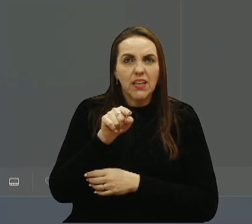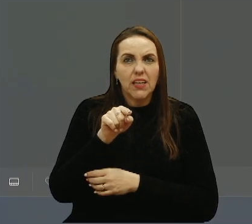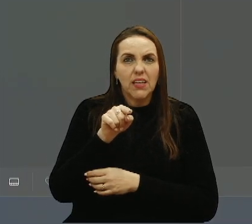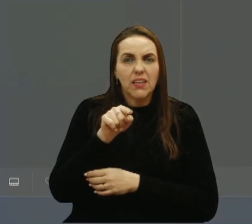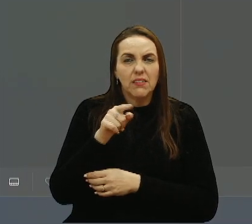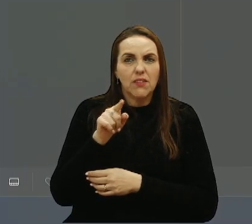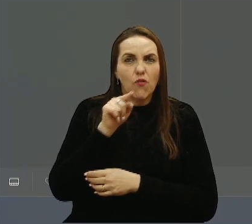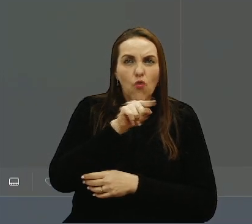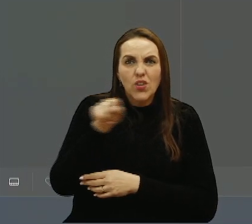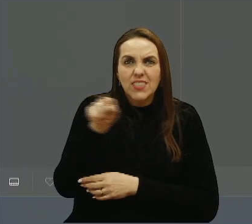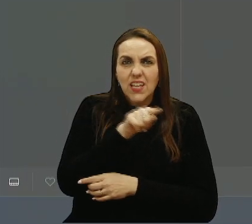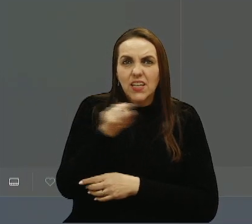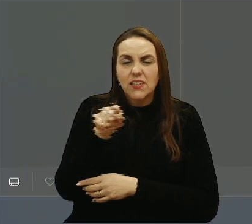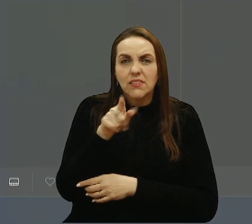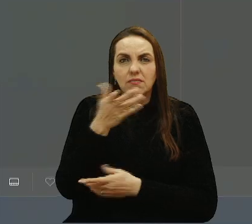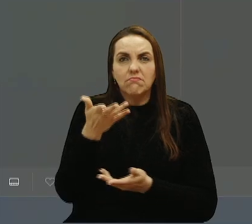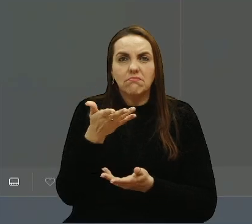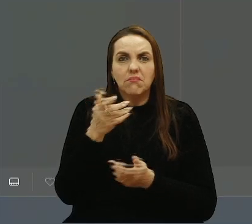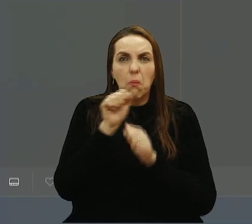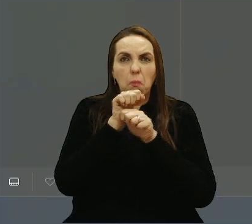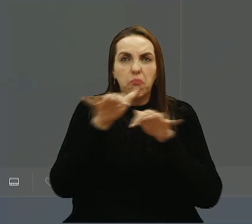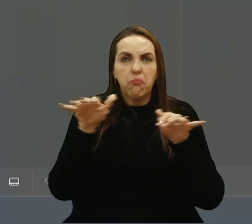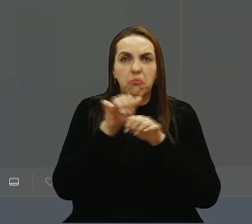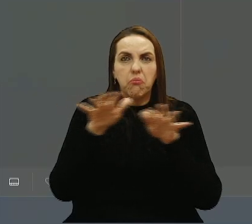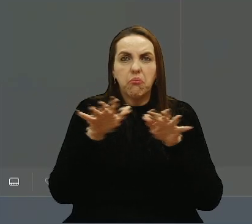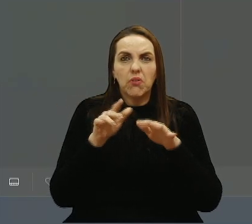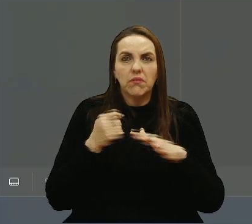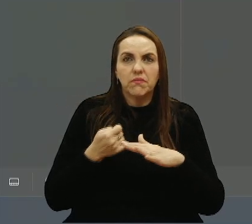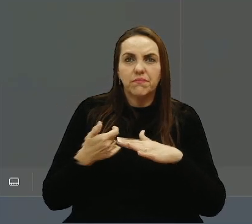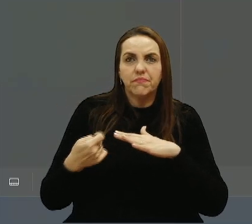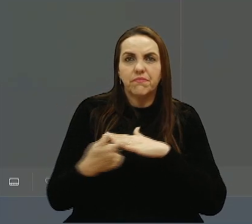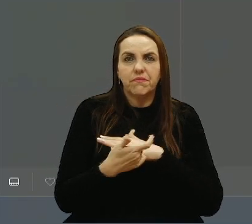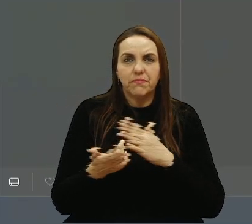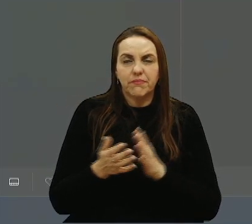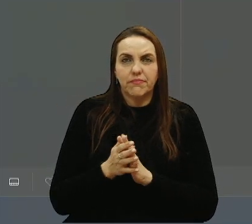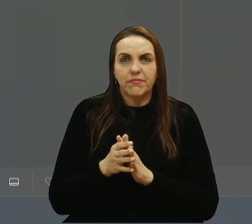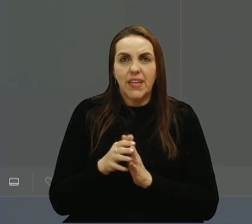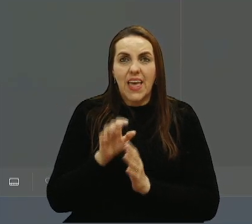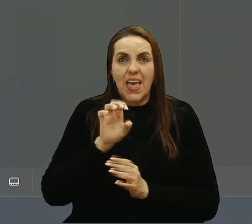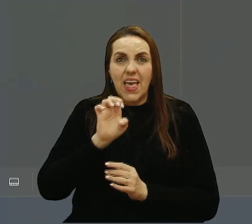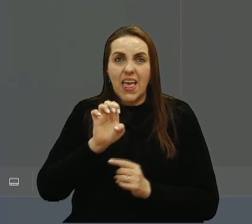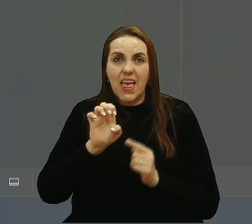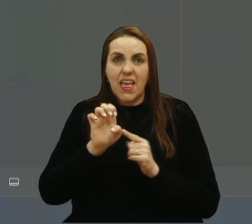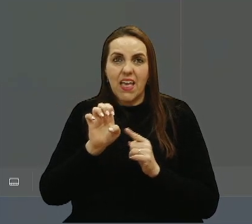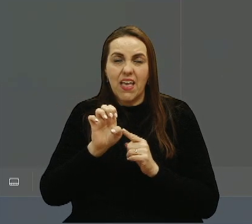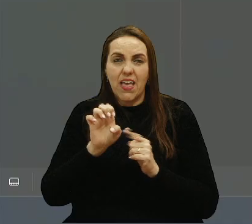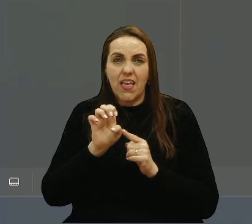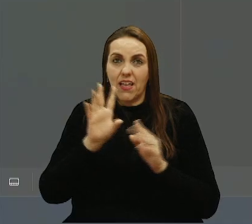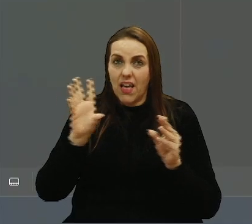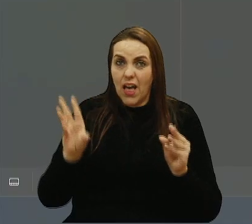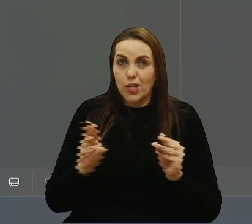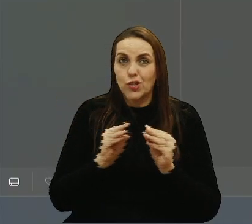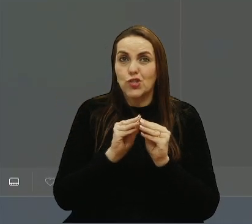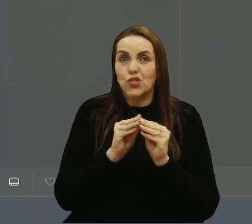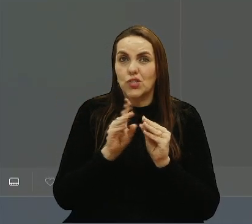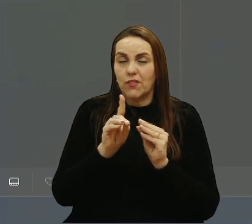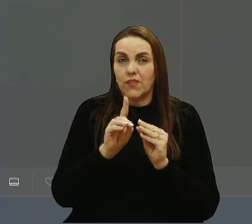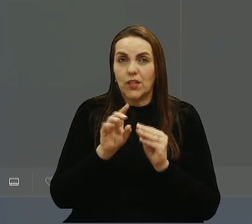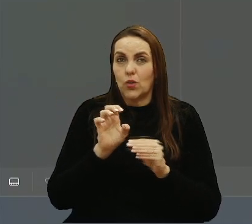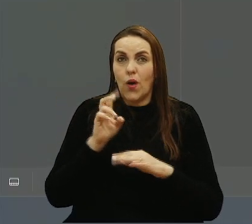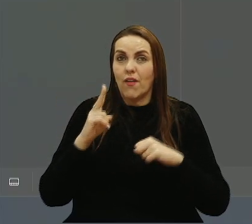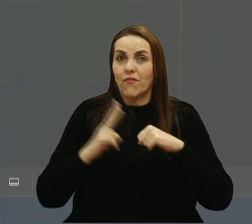Eu e quem? Eu e um disseminador? Ó, tá dizendo aqui, ó. E é uma conjunção aditiva, meu amigo. Tá aqui, ó. Não é